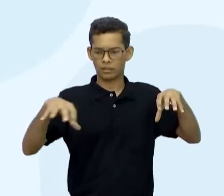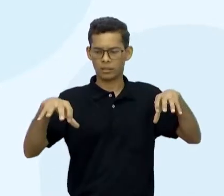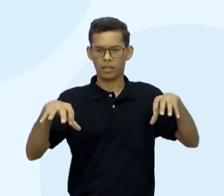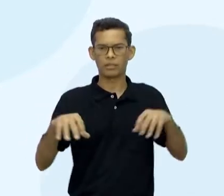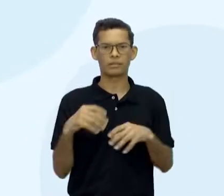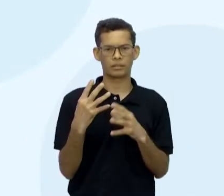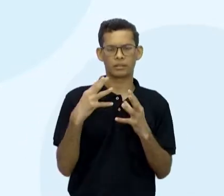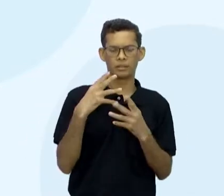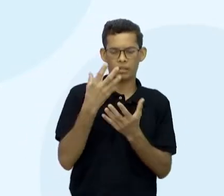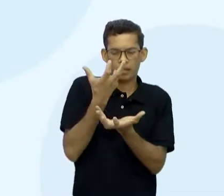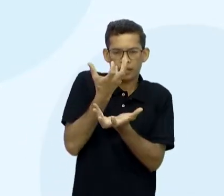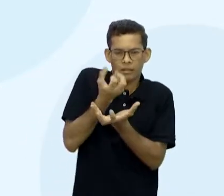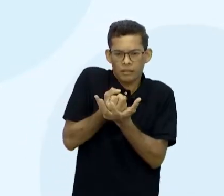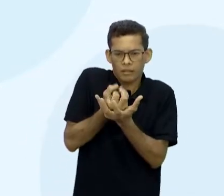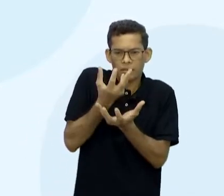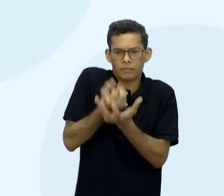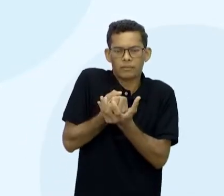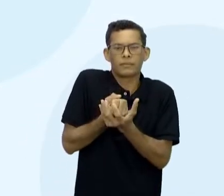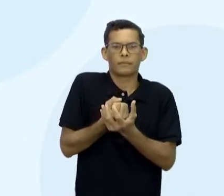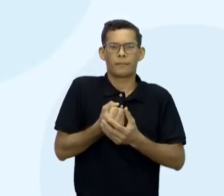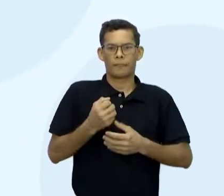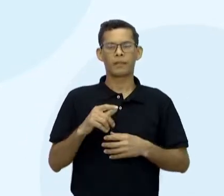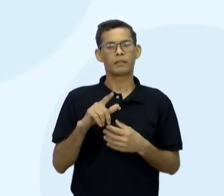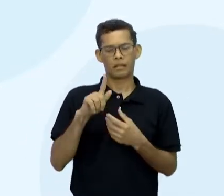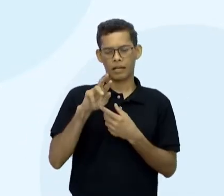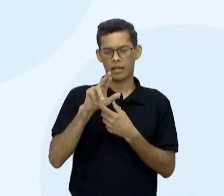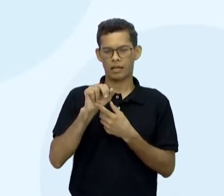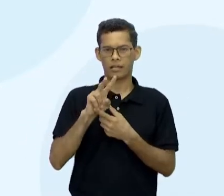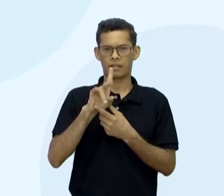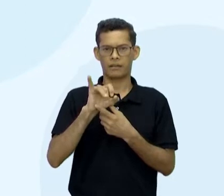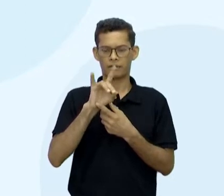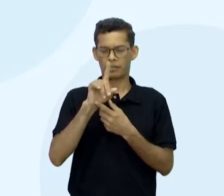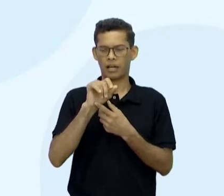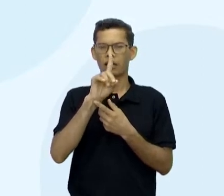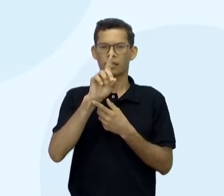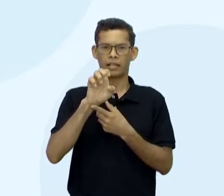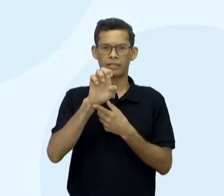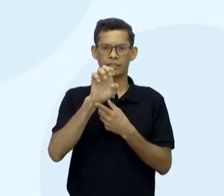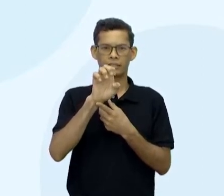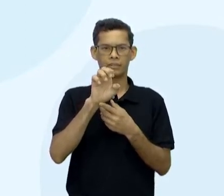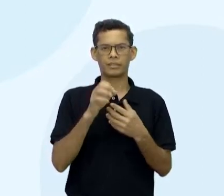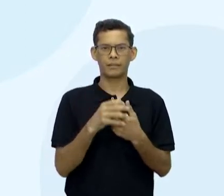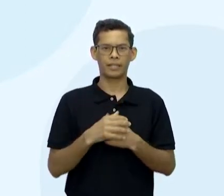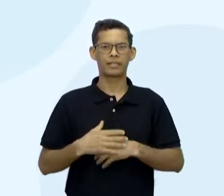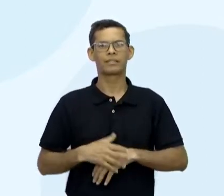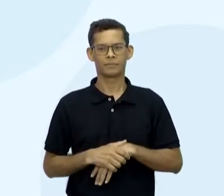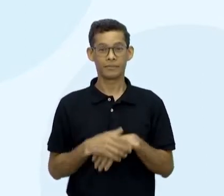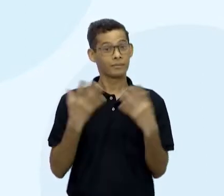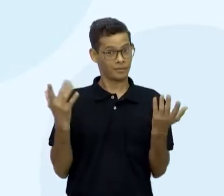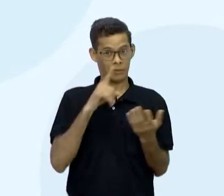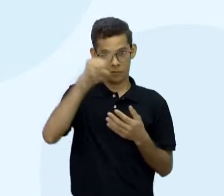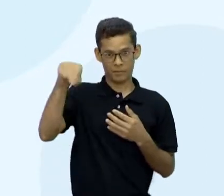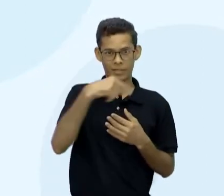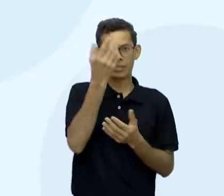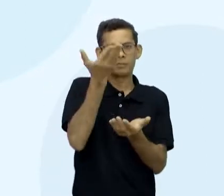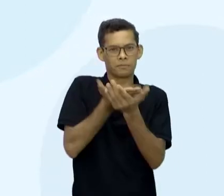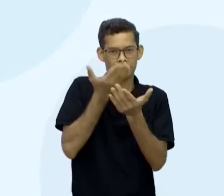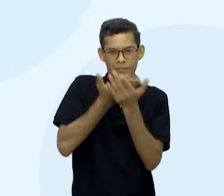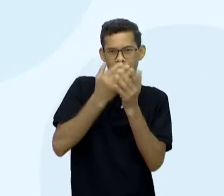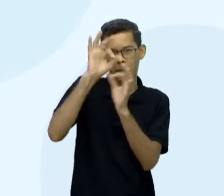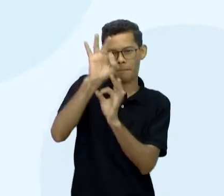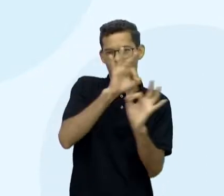gravidade. Tá aí essa lei para vocês. Já falamos sobre essa lei em uma aula especificamente sobre gravitação, tá? Assistem às